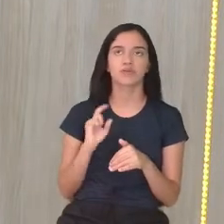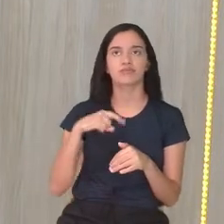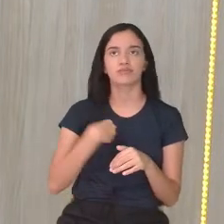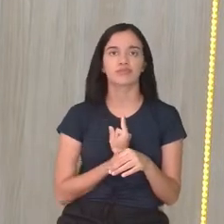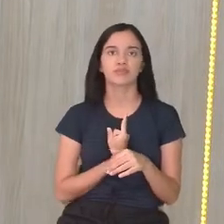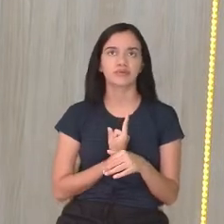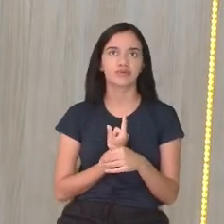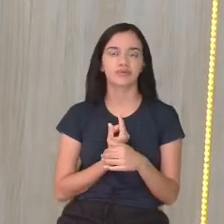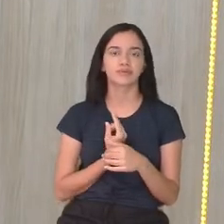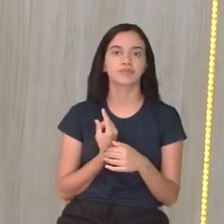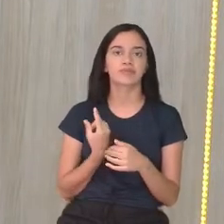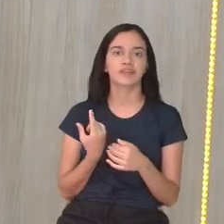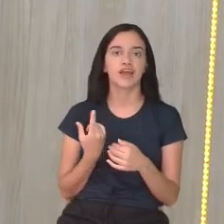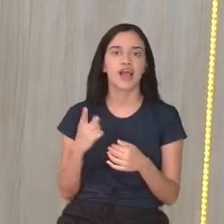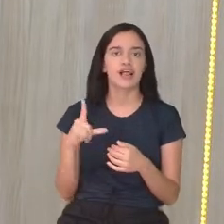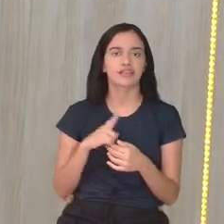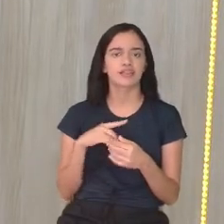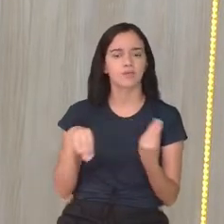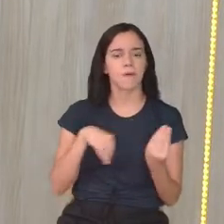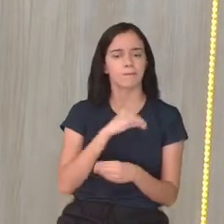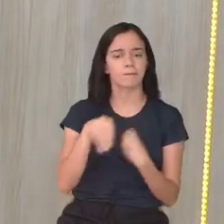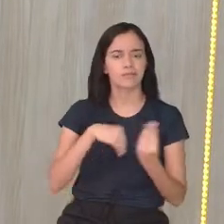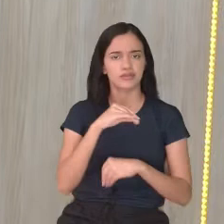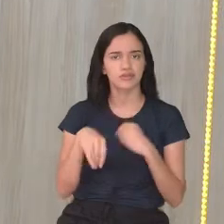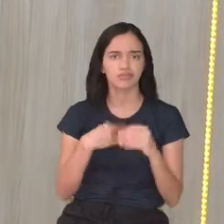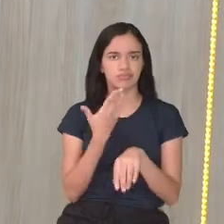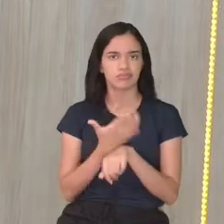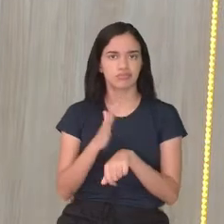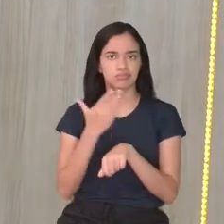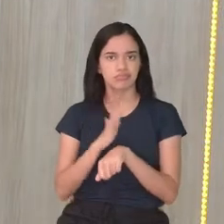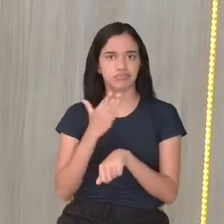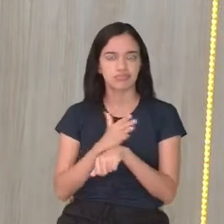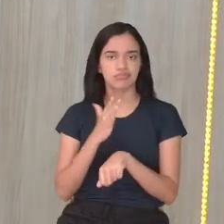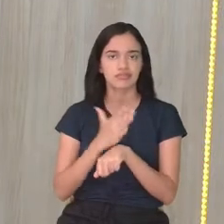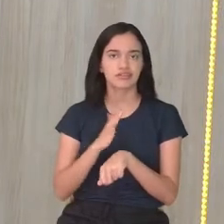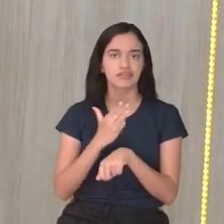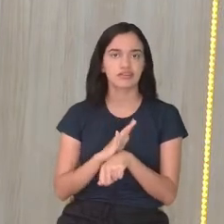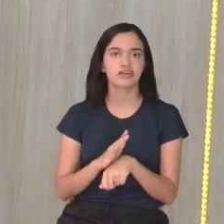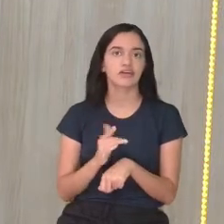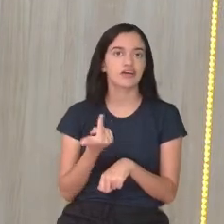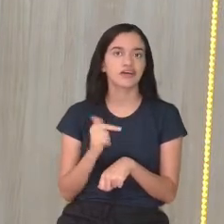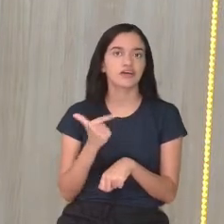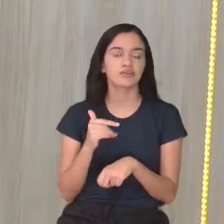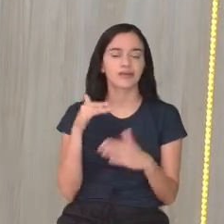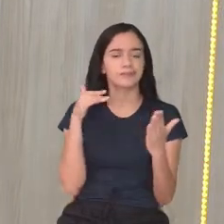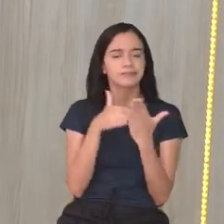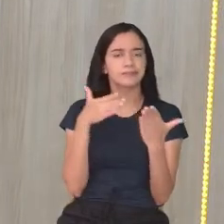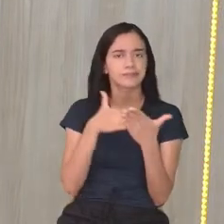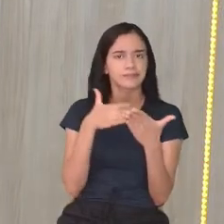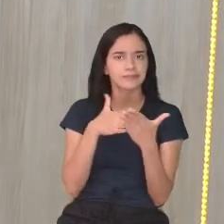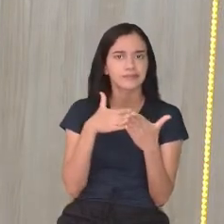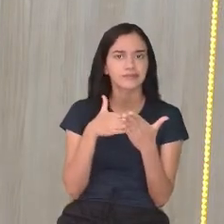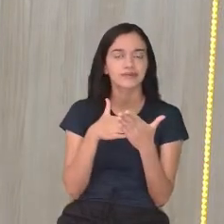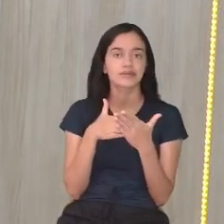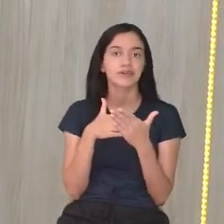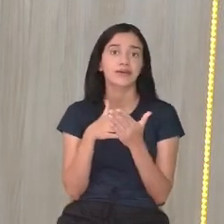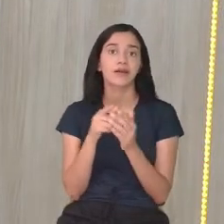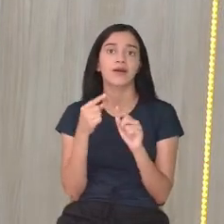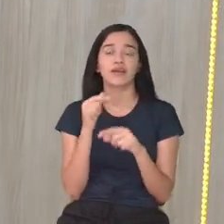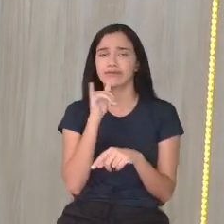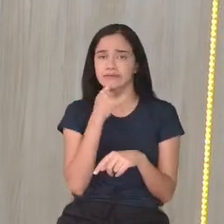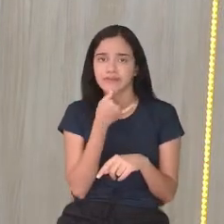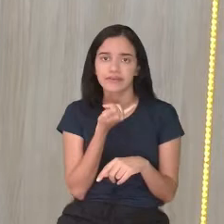gente tem uma mistura de exercícios e não tem tantas limitações, né? Porque,